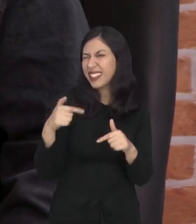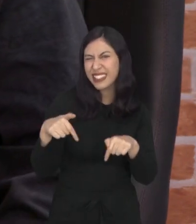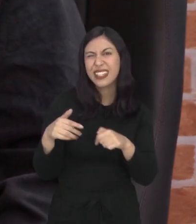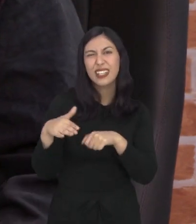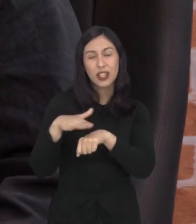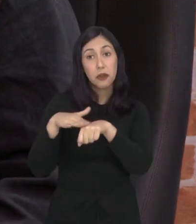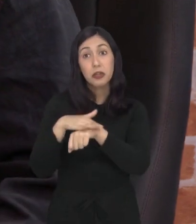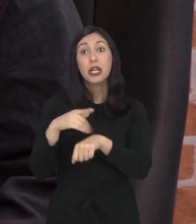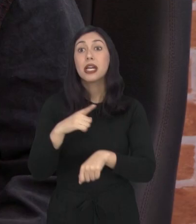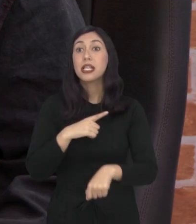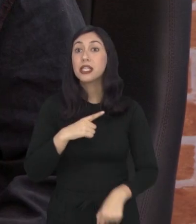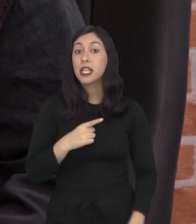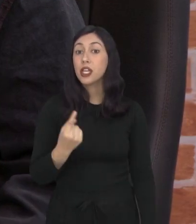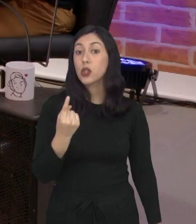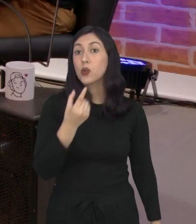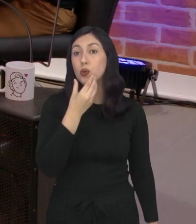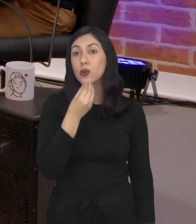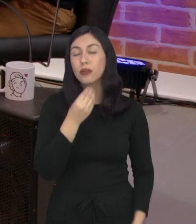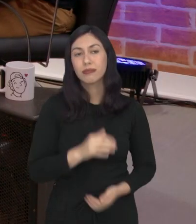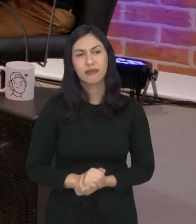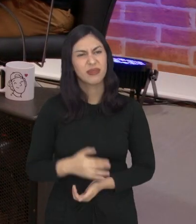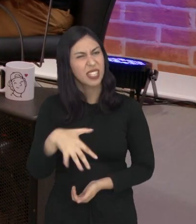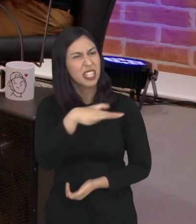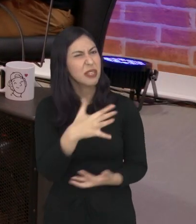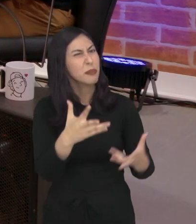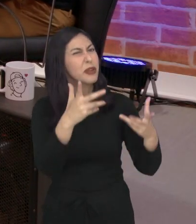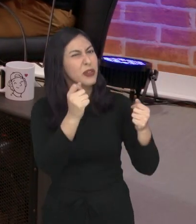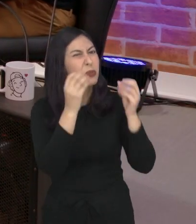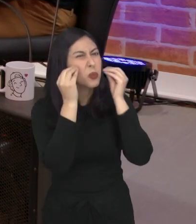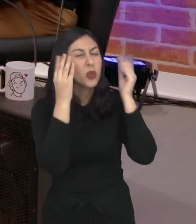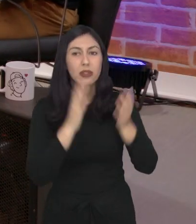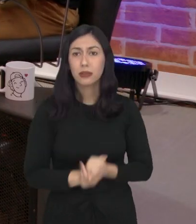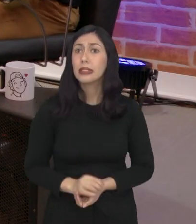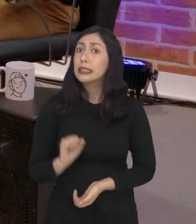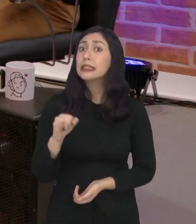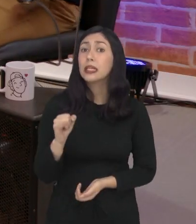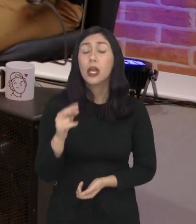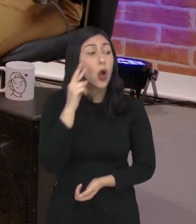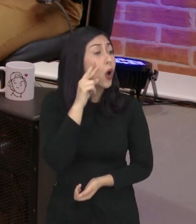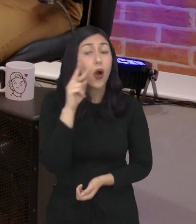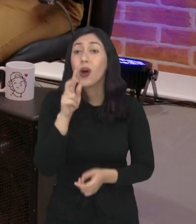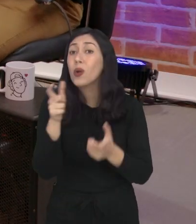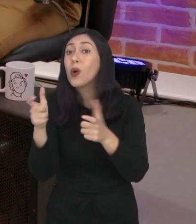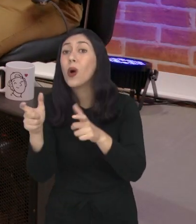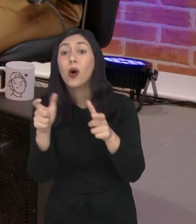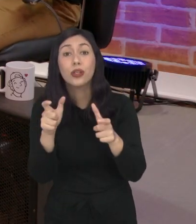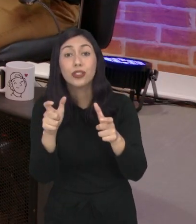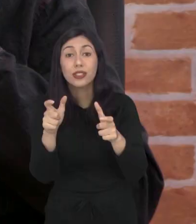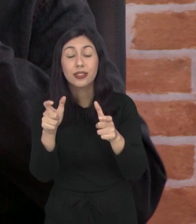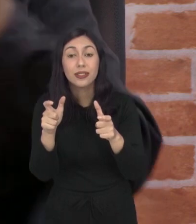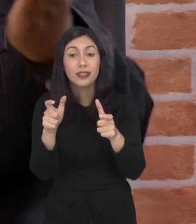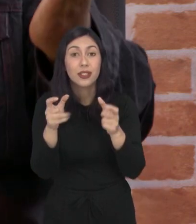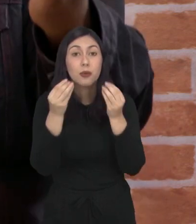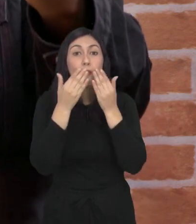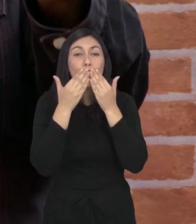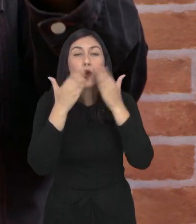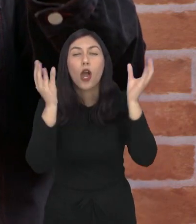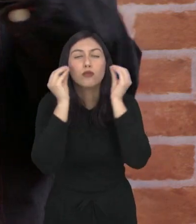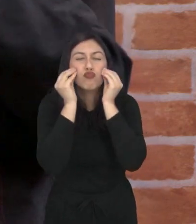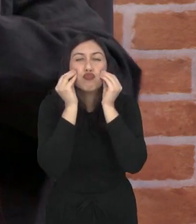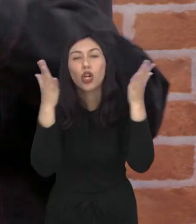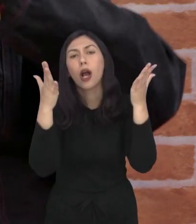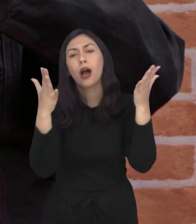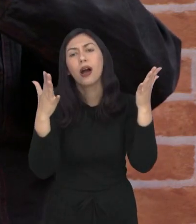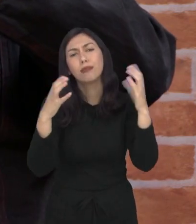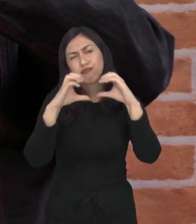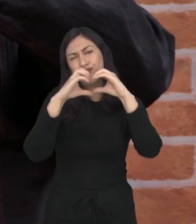tem um streamer muito famoso que chama A produção Cell. aqui é maravilhosa, um beijo pra Não, minha a produção é linda, um beijo. Pra quem que olha pra mandar beijo pra produção? Pra cá? Pra cá, enfatiza, a Um produção beijo, merece. produção,